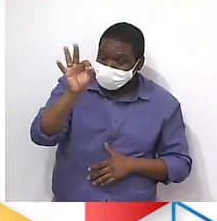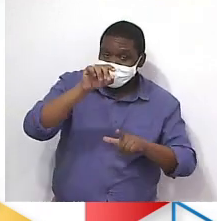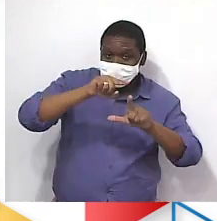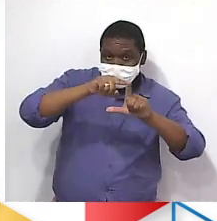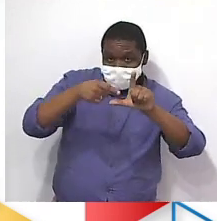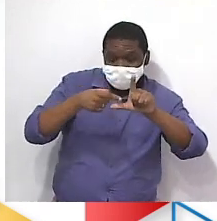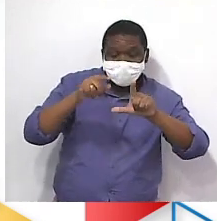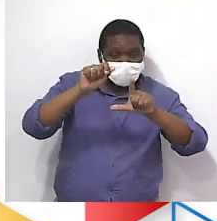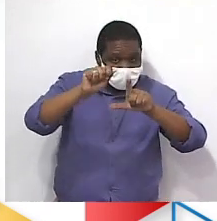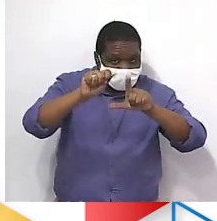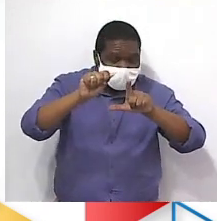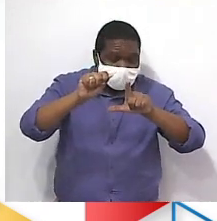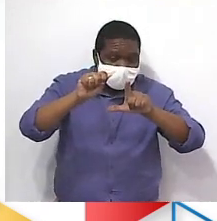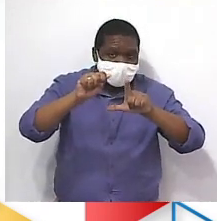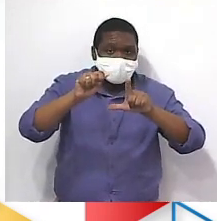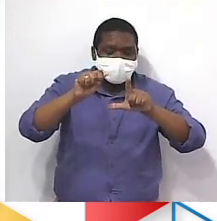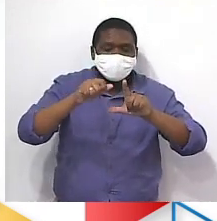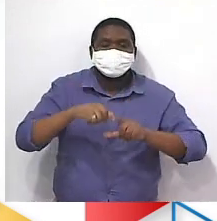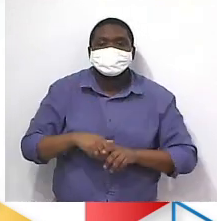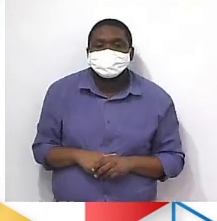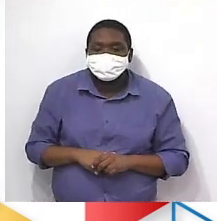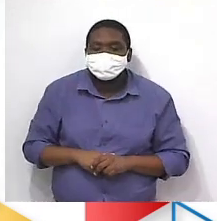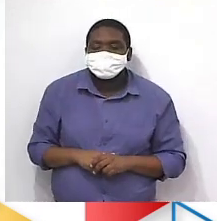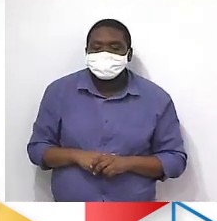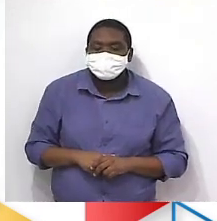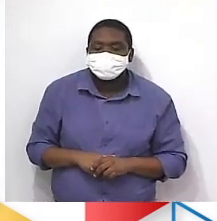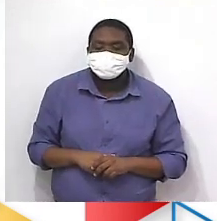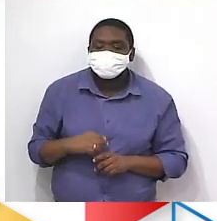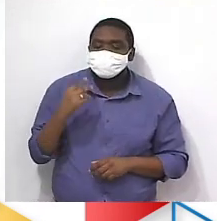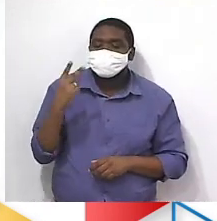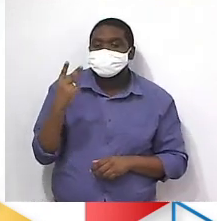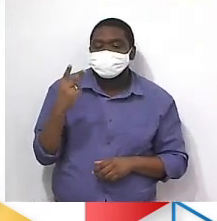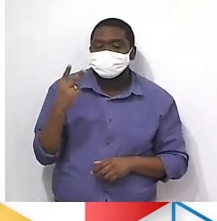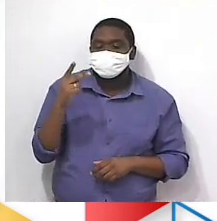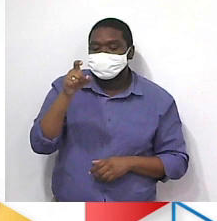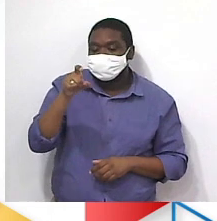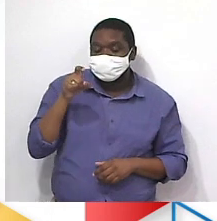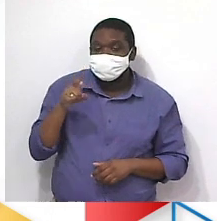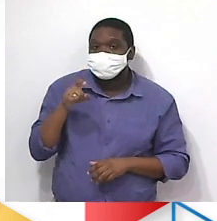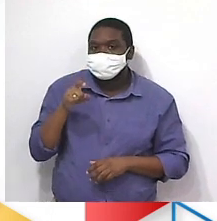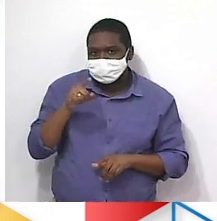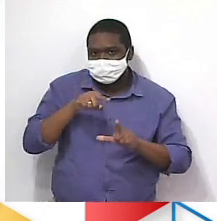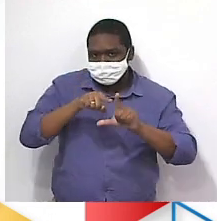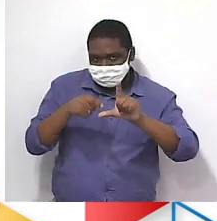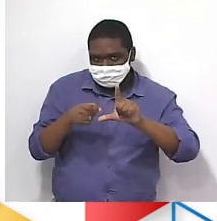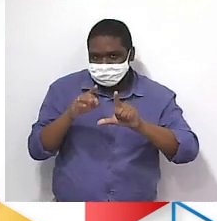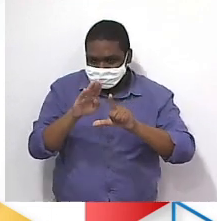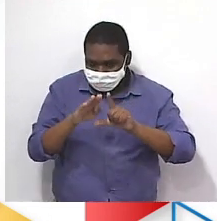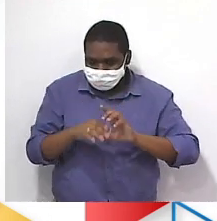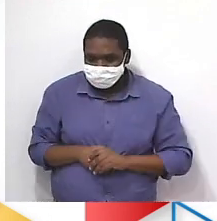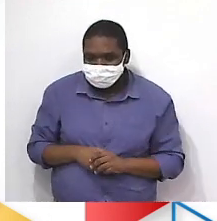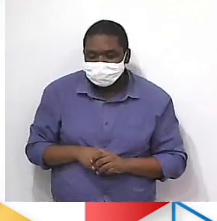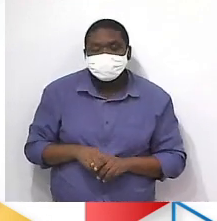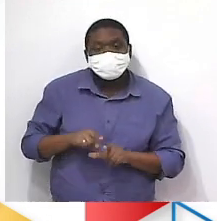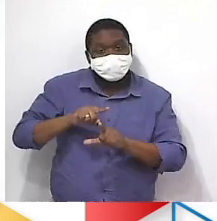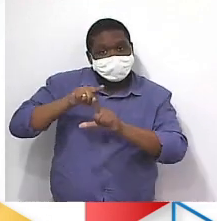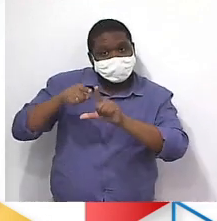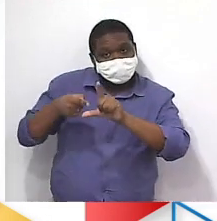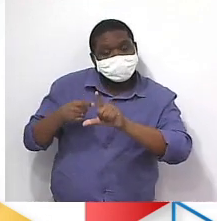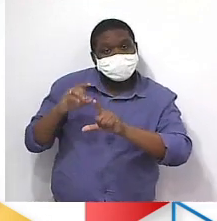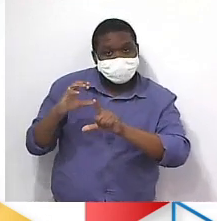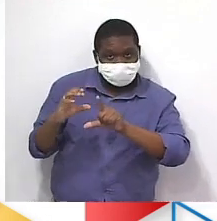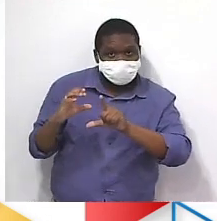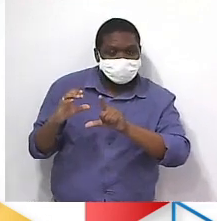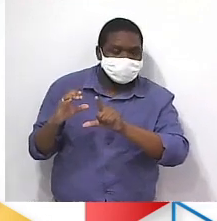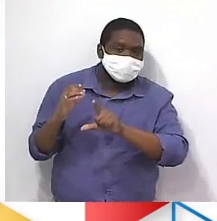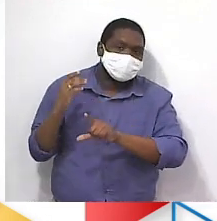A, tá? No vértice do ângulo A, 2x no vértice do ângulo B e x no vértice do ângulo C, tá